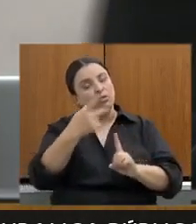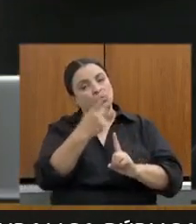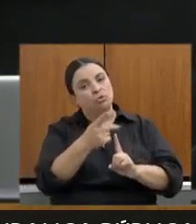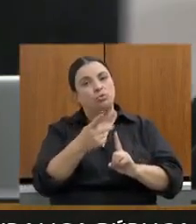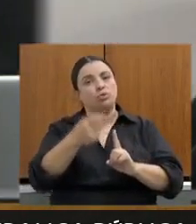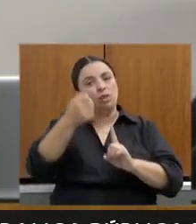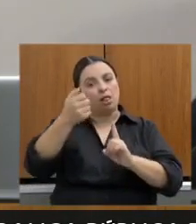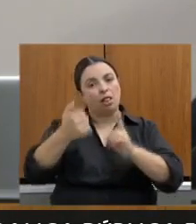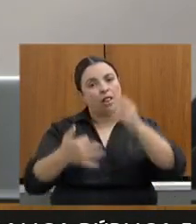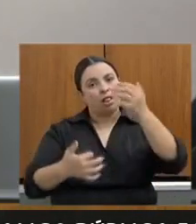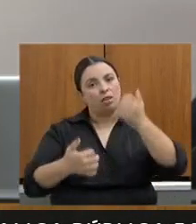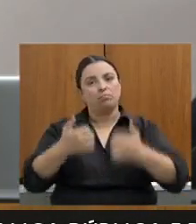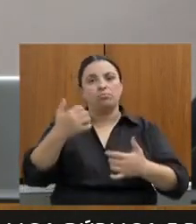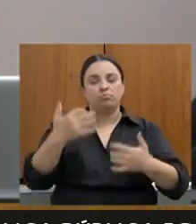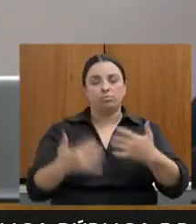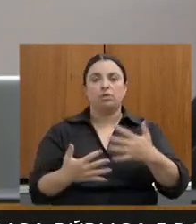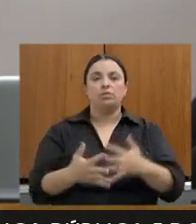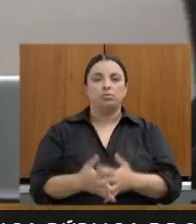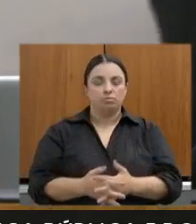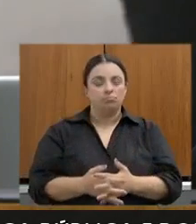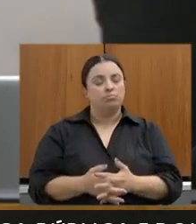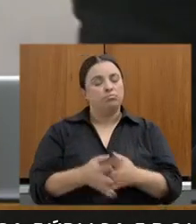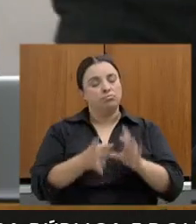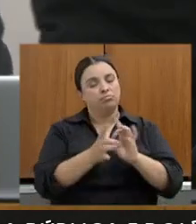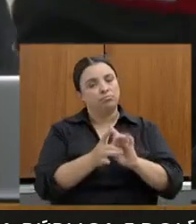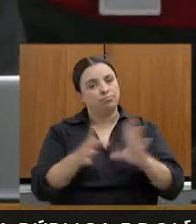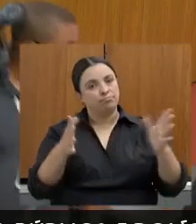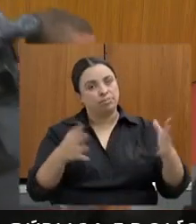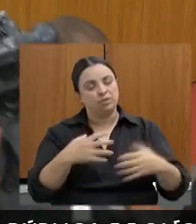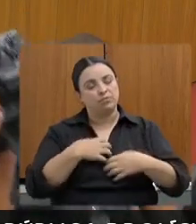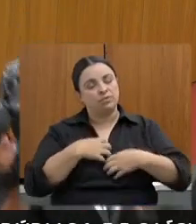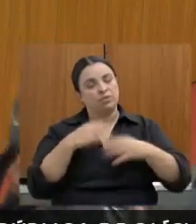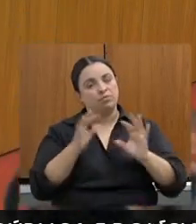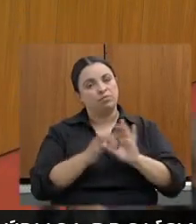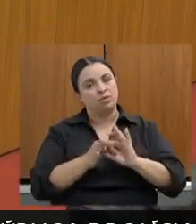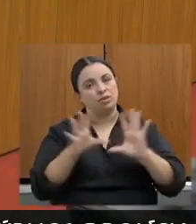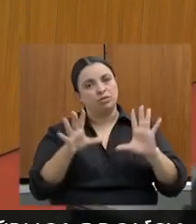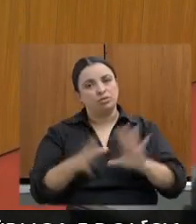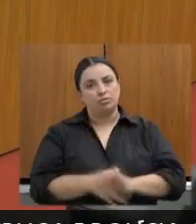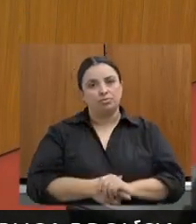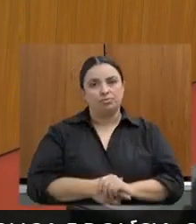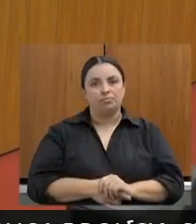as suas explanações e iniciais o Sul até a palavra fica à vontade e